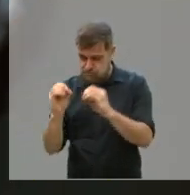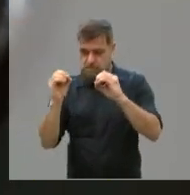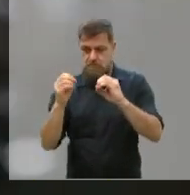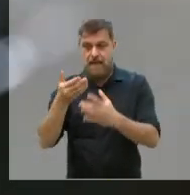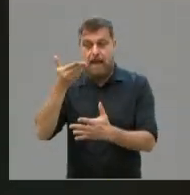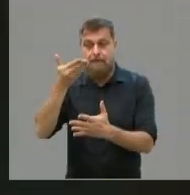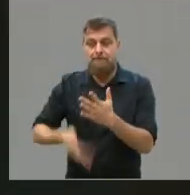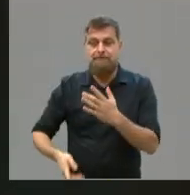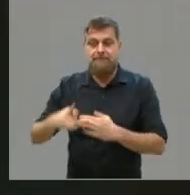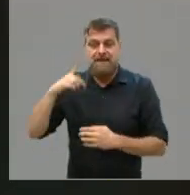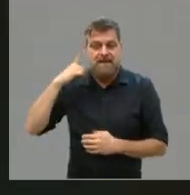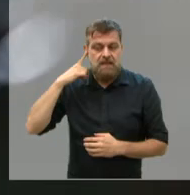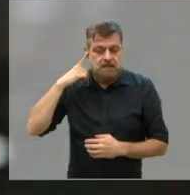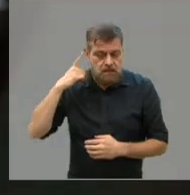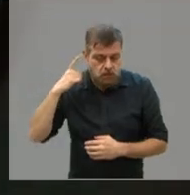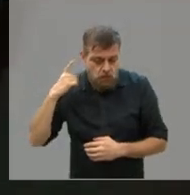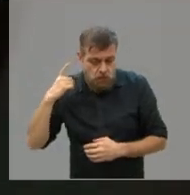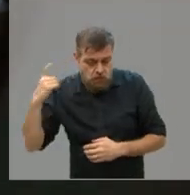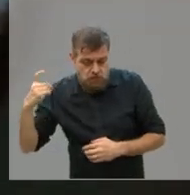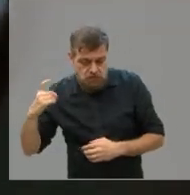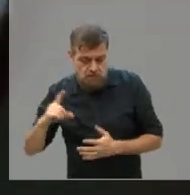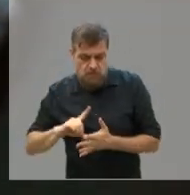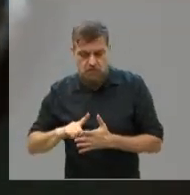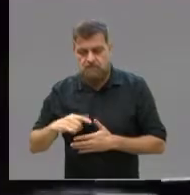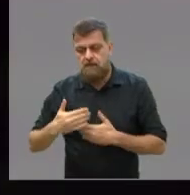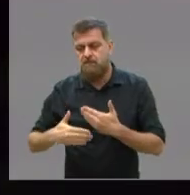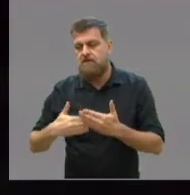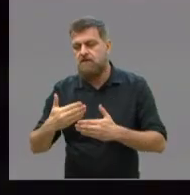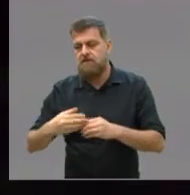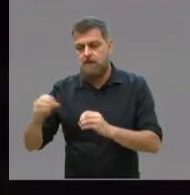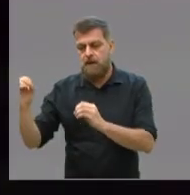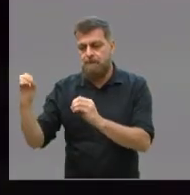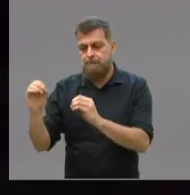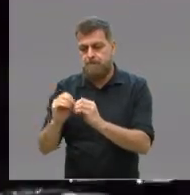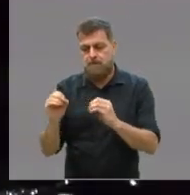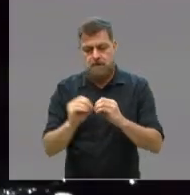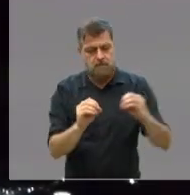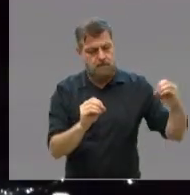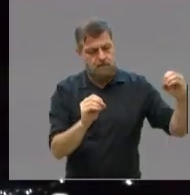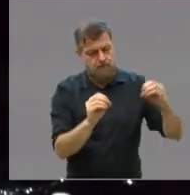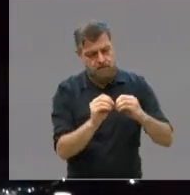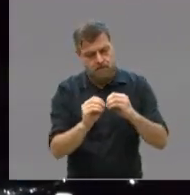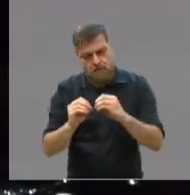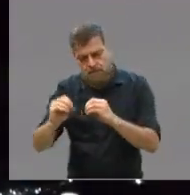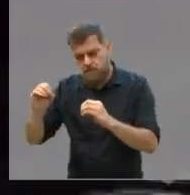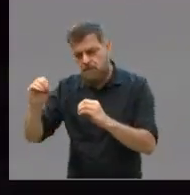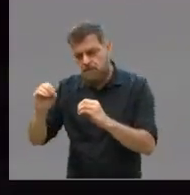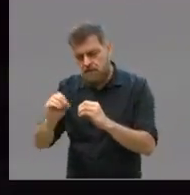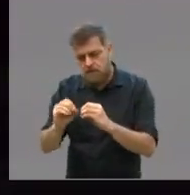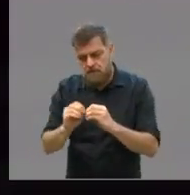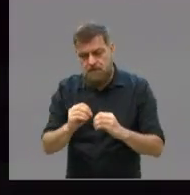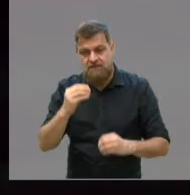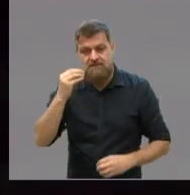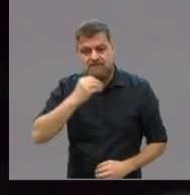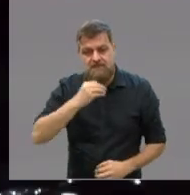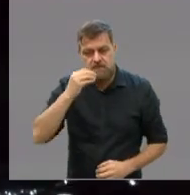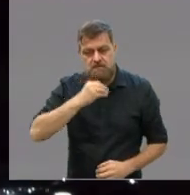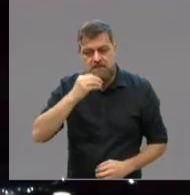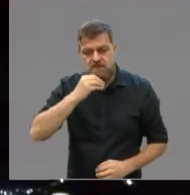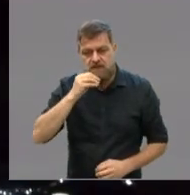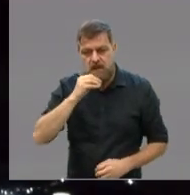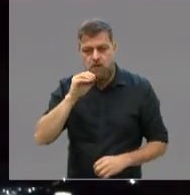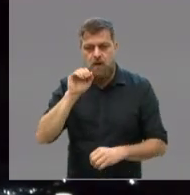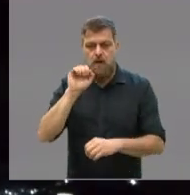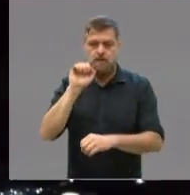energia sonora. Então, depois de um tempo, ela vai parar. Por exemplo, se eu levantar a primeira esfera a 90 graus e soltar, ela vai bater na outra